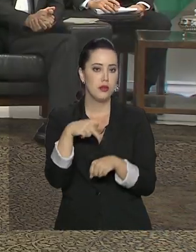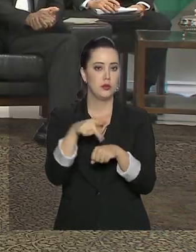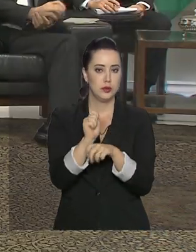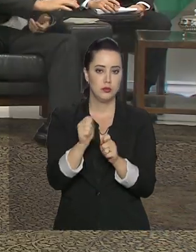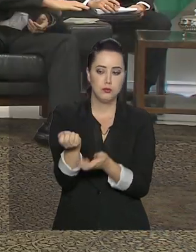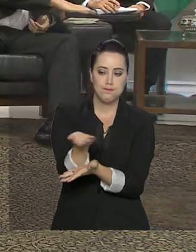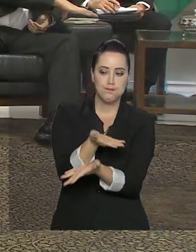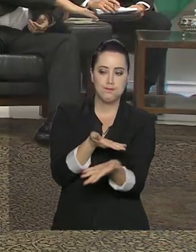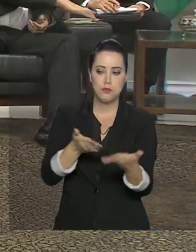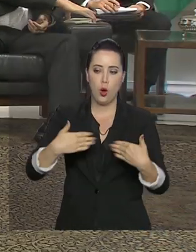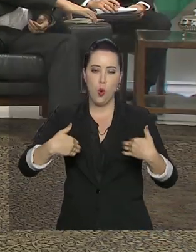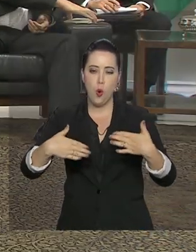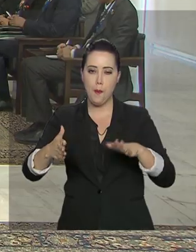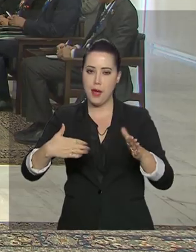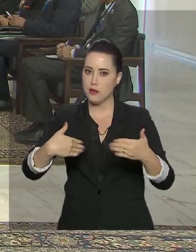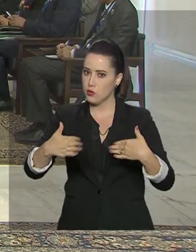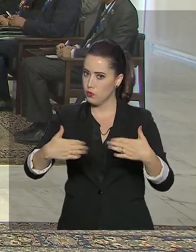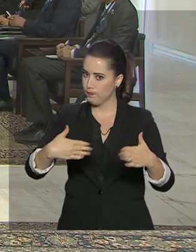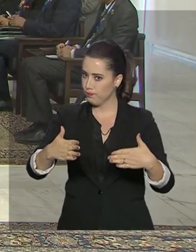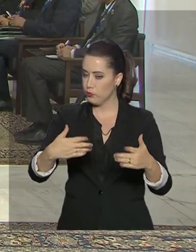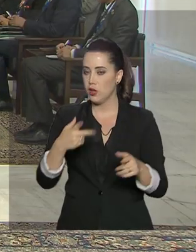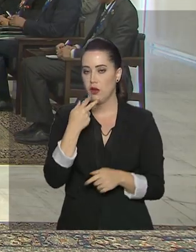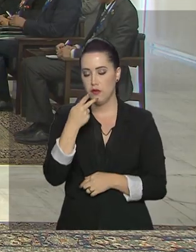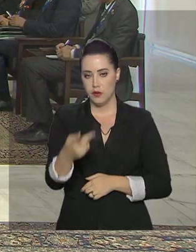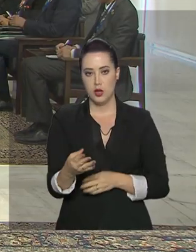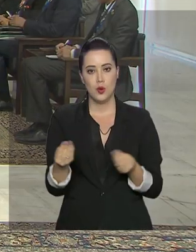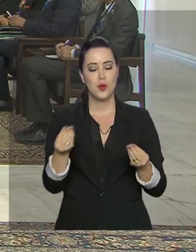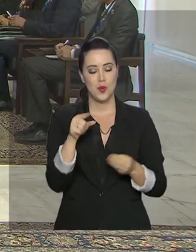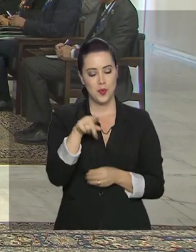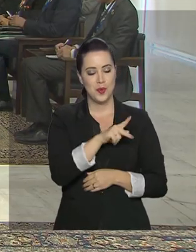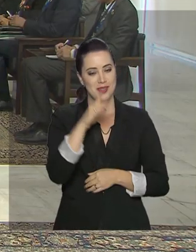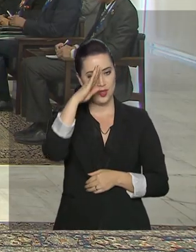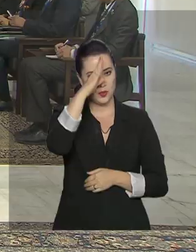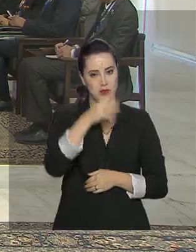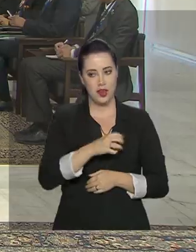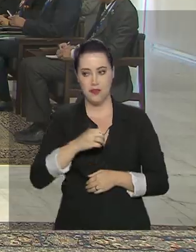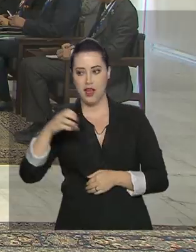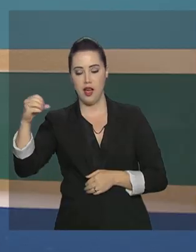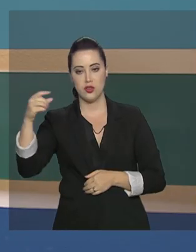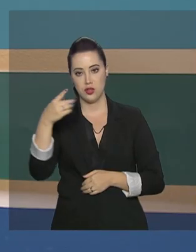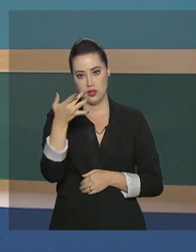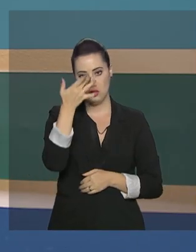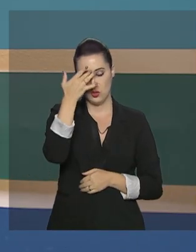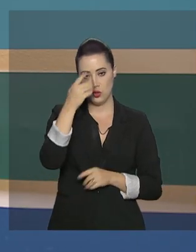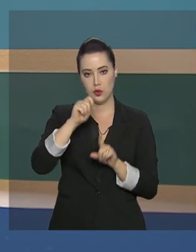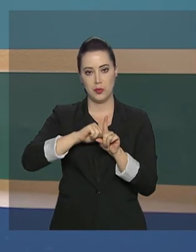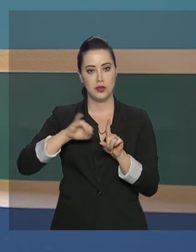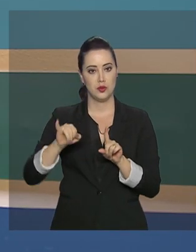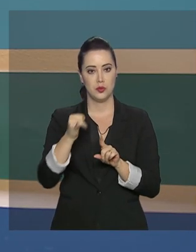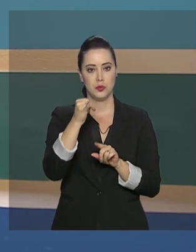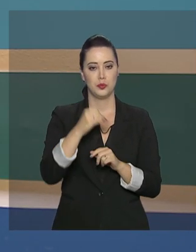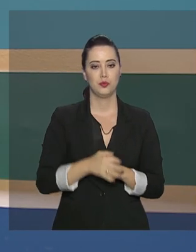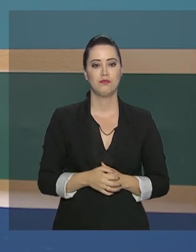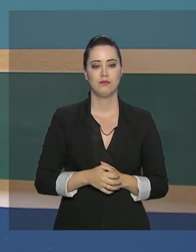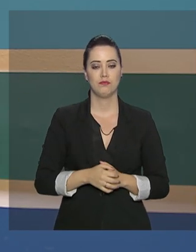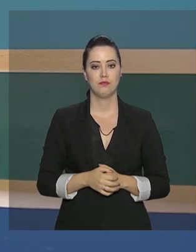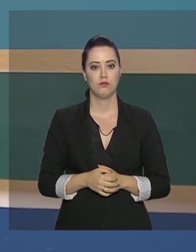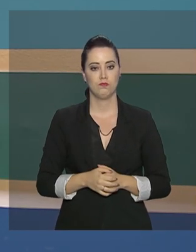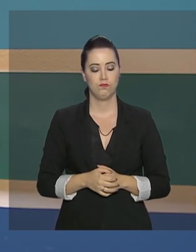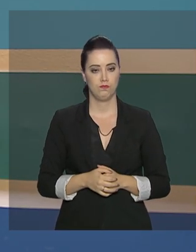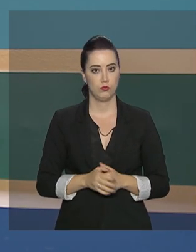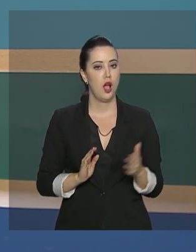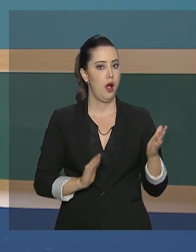presidente jair bolsonaro anunciou que irá à índia em janeiro foram aprovadas nesta